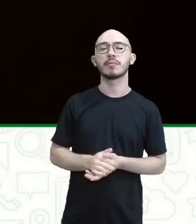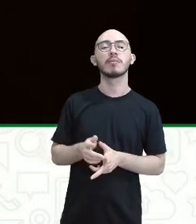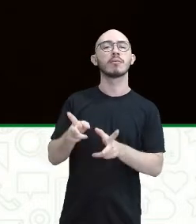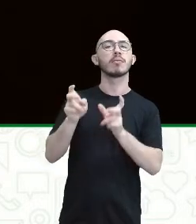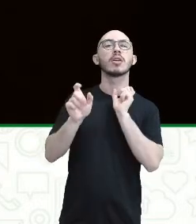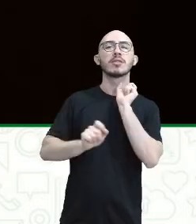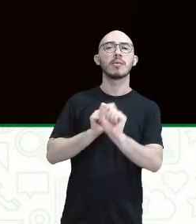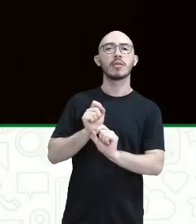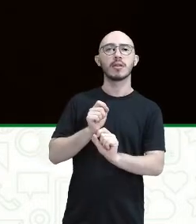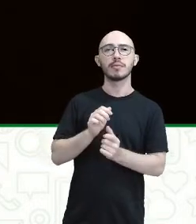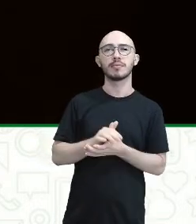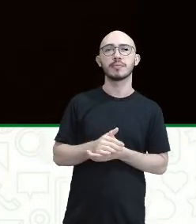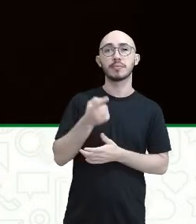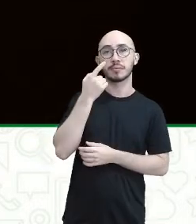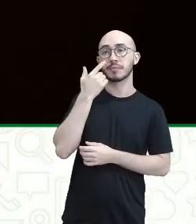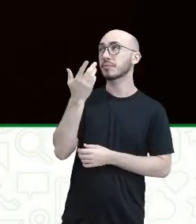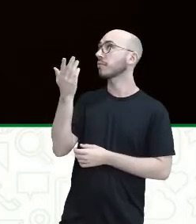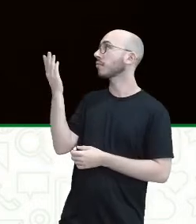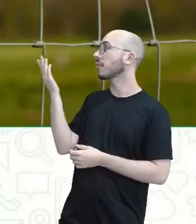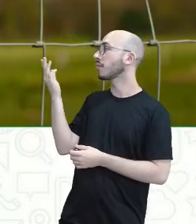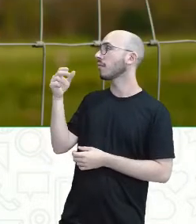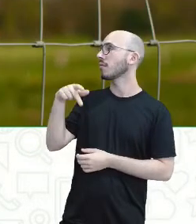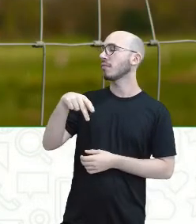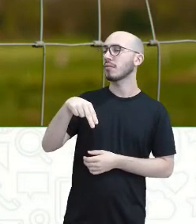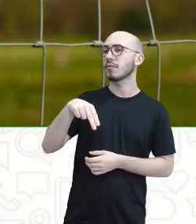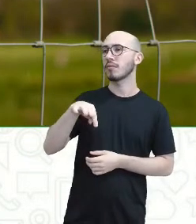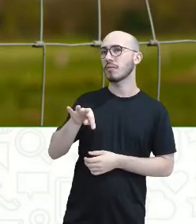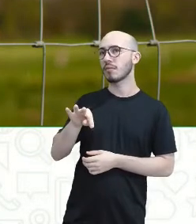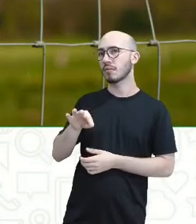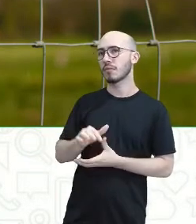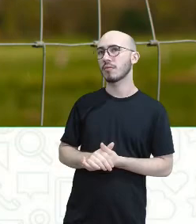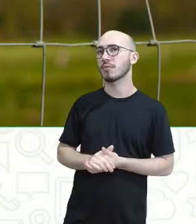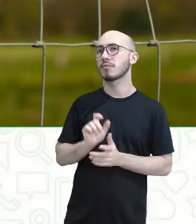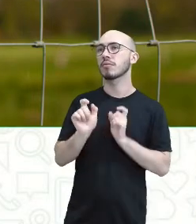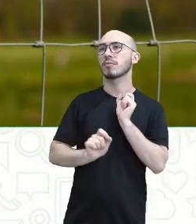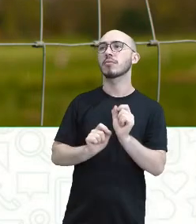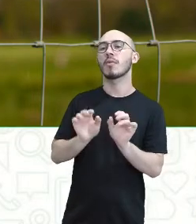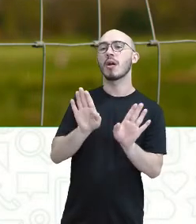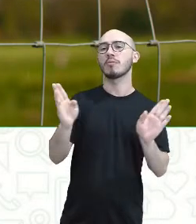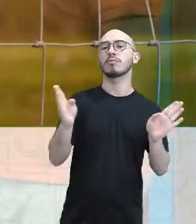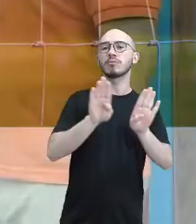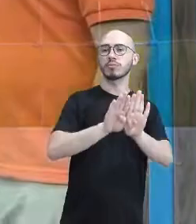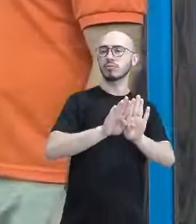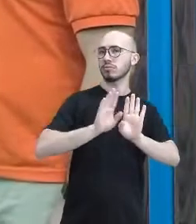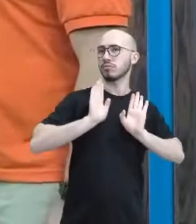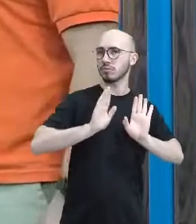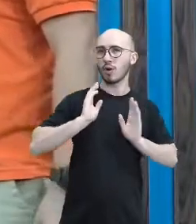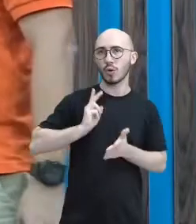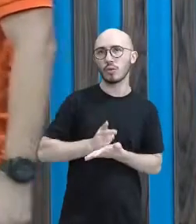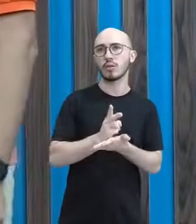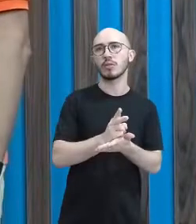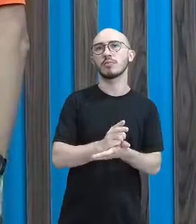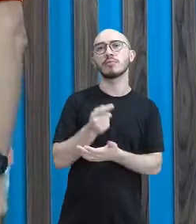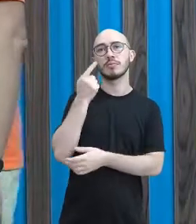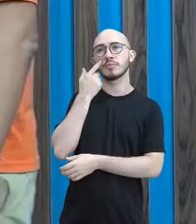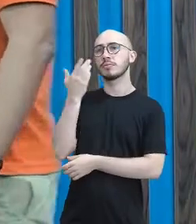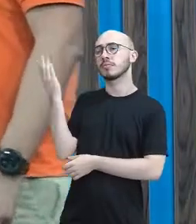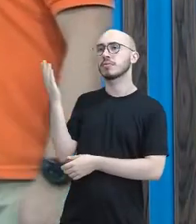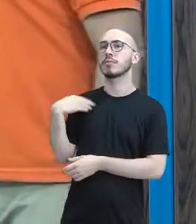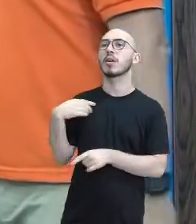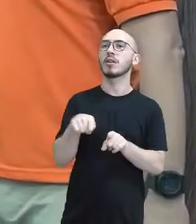Perceba. Note, né? Mantenha a porta fechada. Keep the gates closed. Mantenha os portões